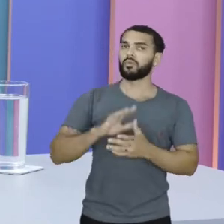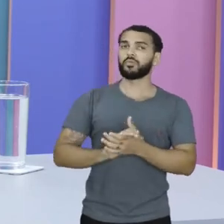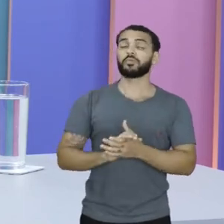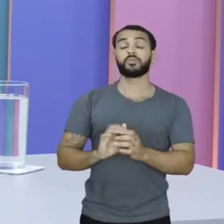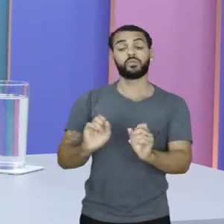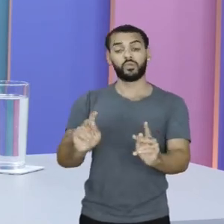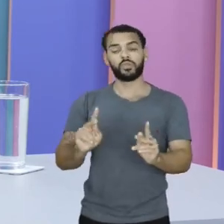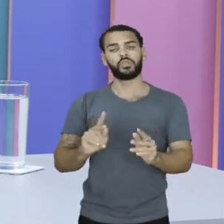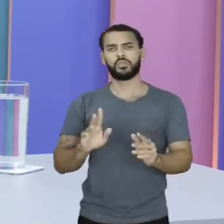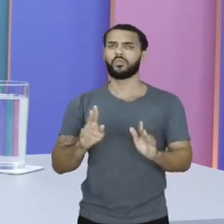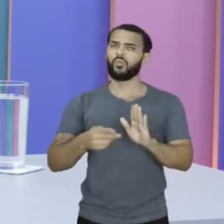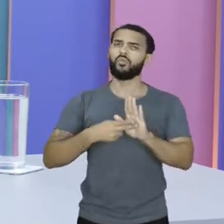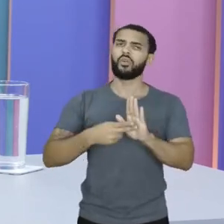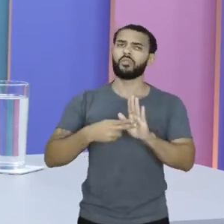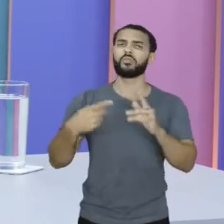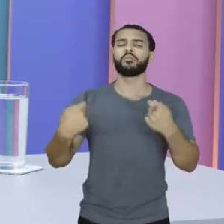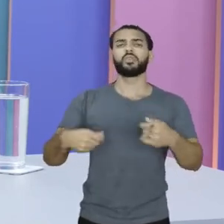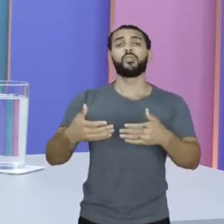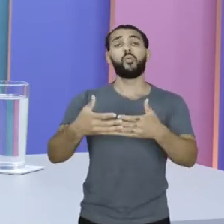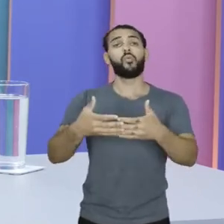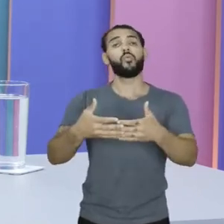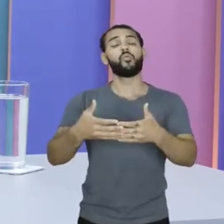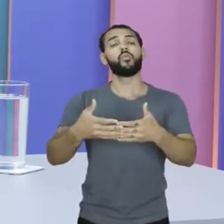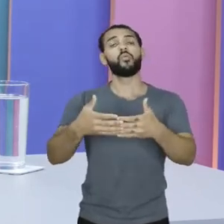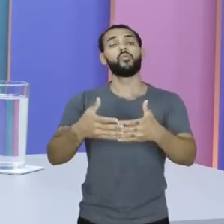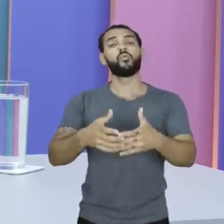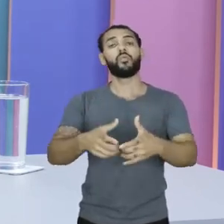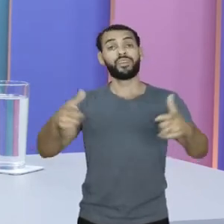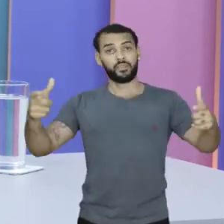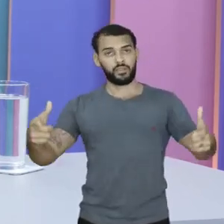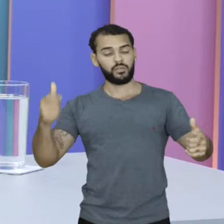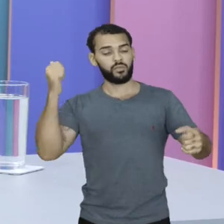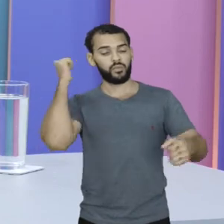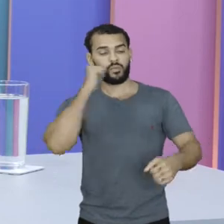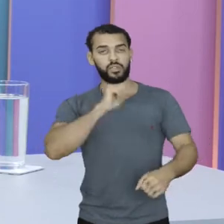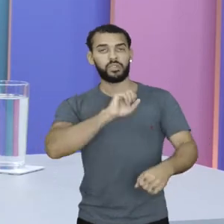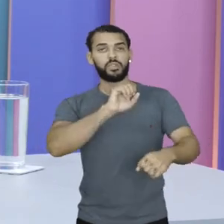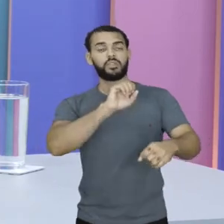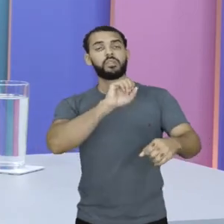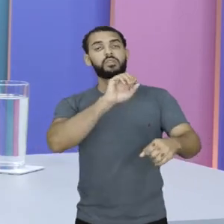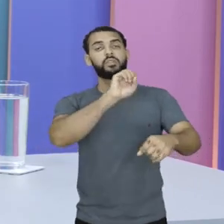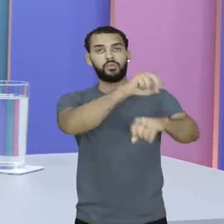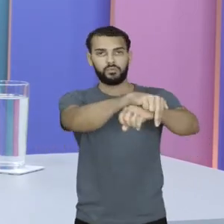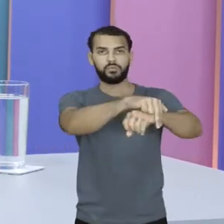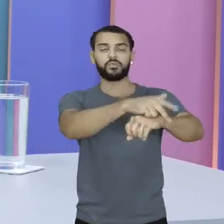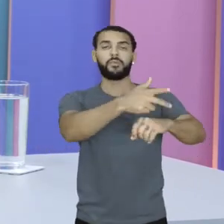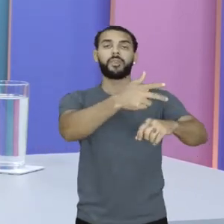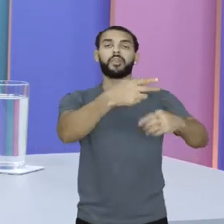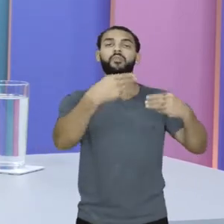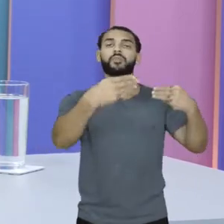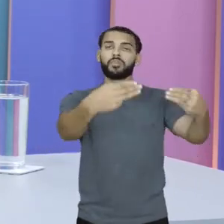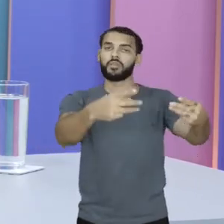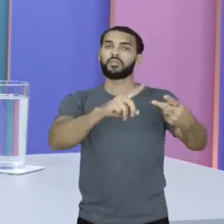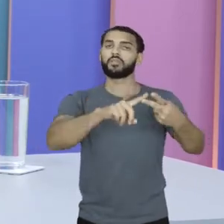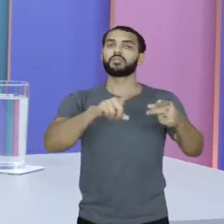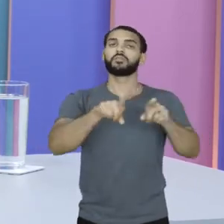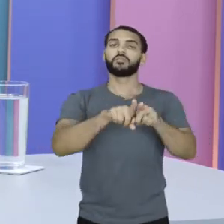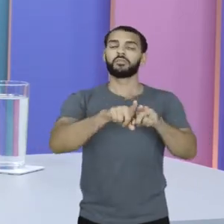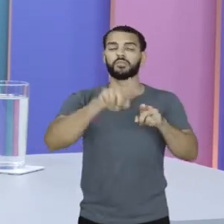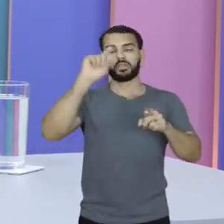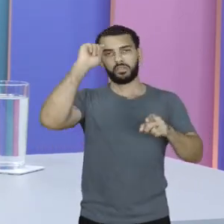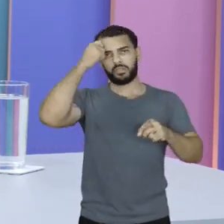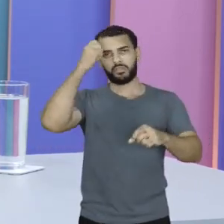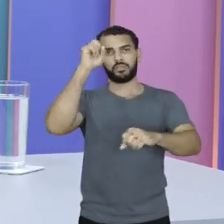precisa ampliar a presença das mulheres nos ministérios, né? A presença de negros nos ministérios, que a gente pode